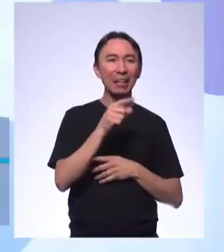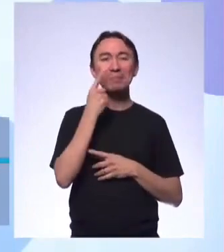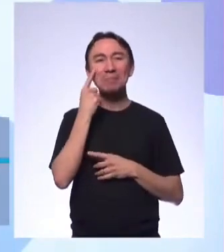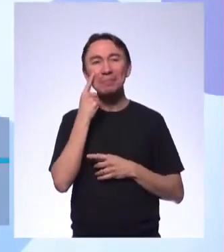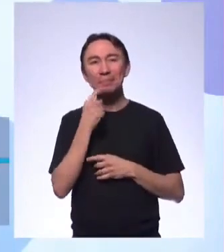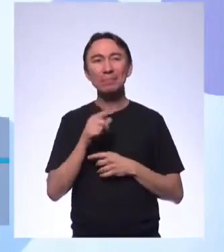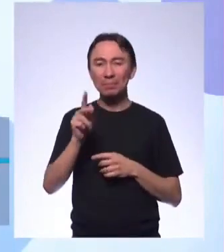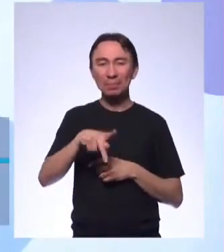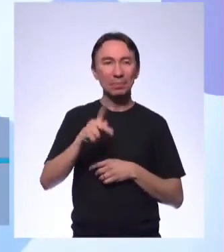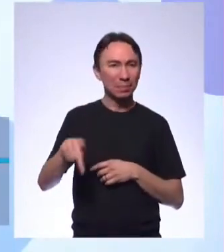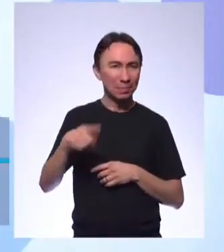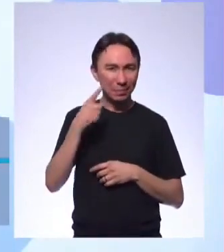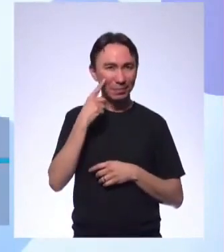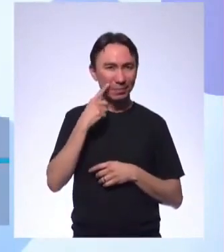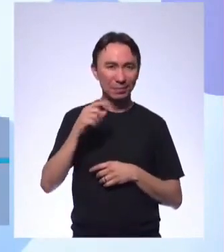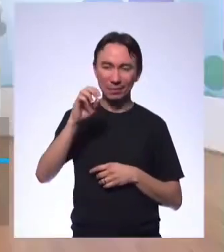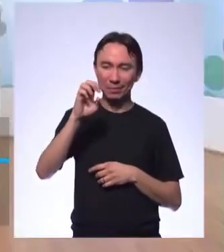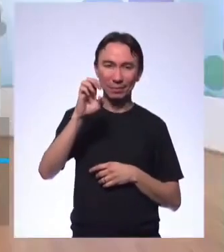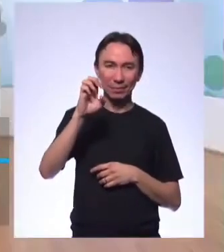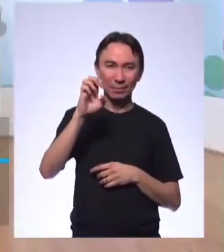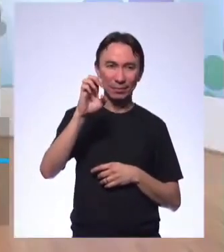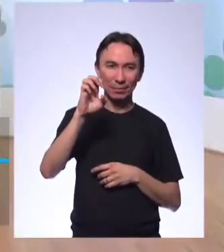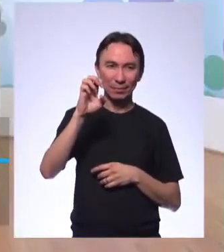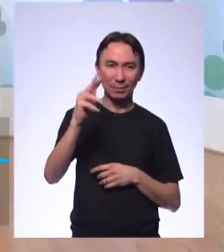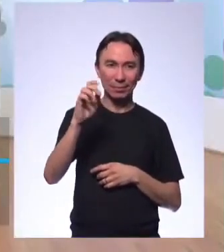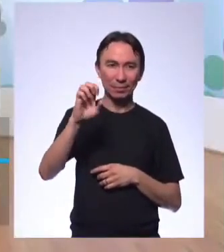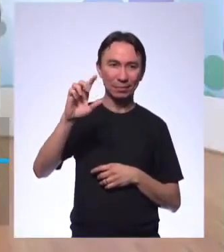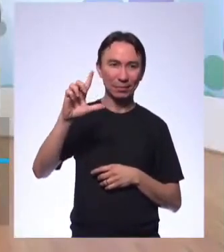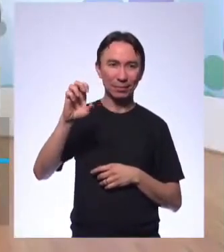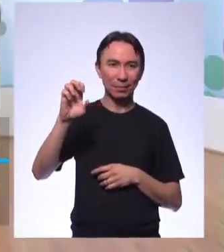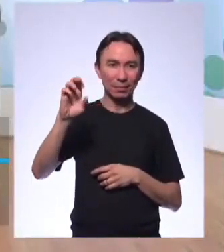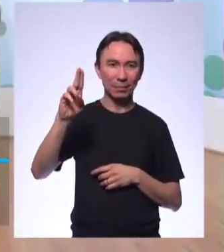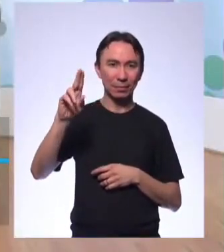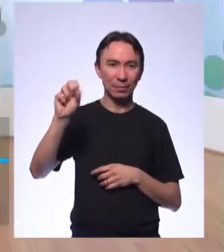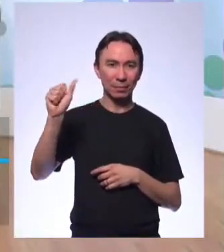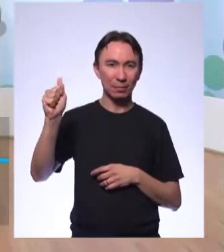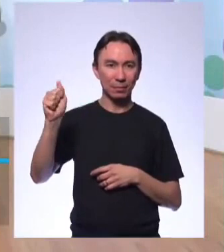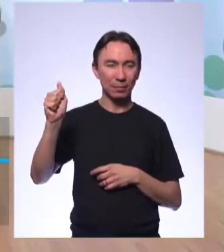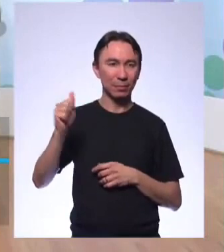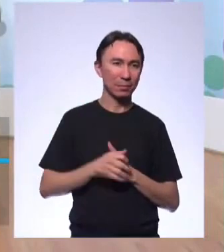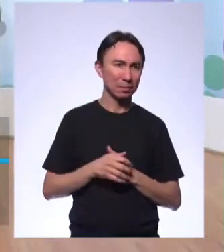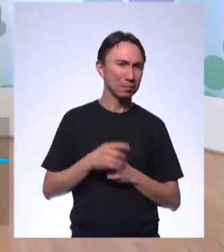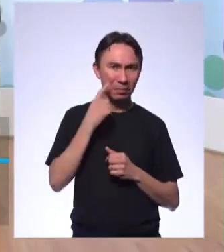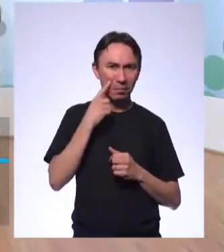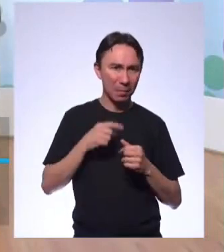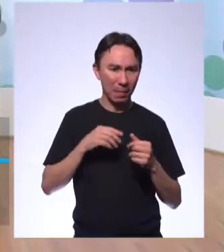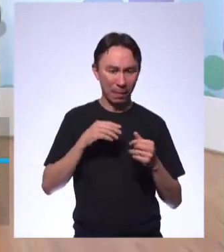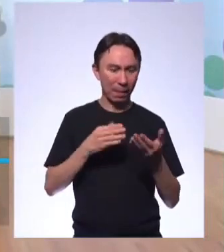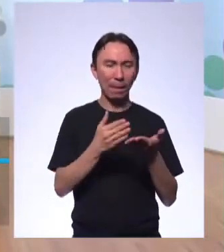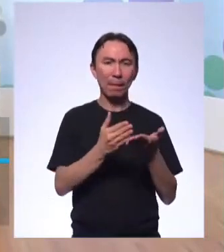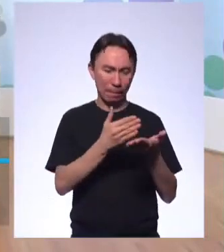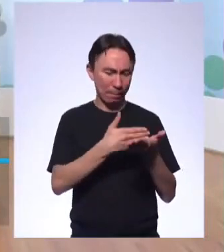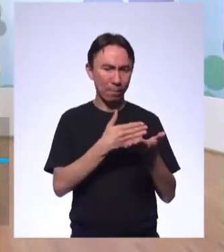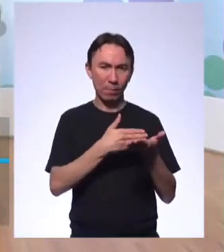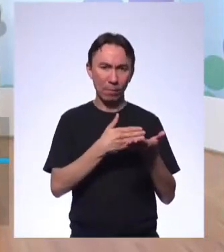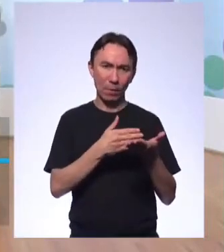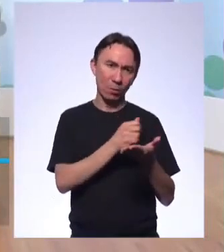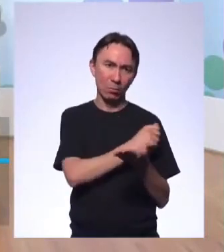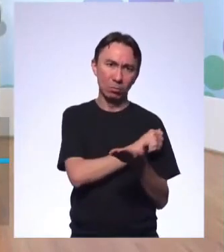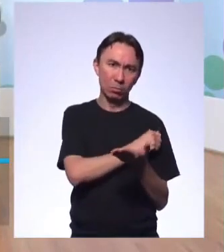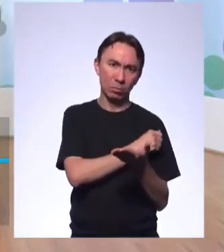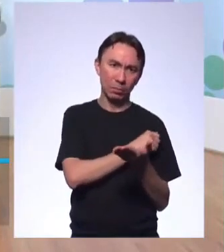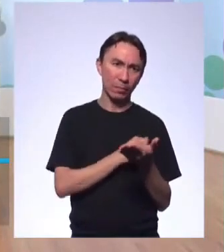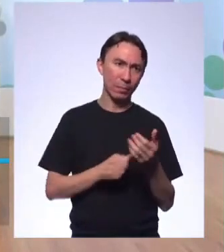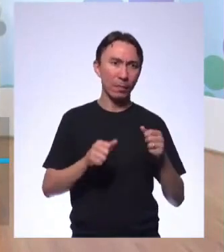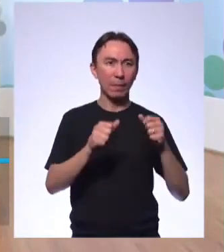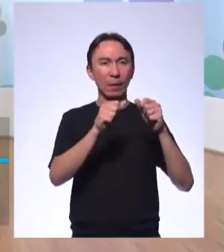Eleusa que falou. Deve estar diferente lá, nossa, né? Nossa, o que a gente recebeu, pelo menos o que eu tenho também do caderno do aluno, tá. Ah, mas de qualquer maneira, enfim, né? A estrutura é